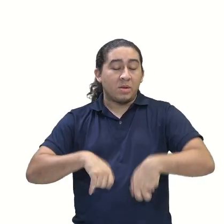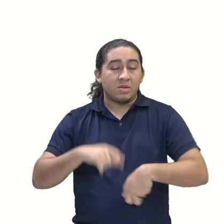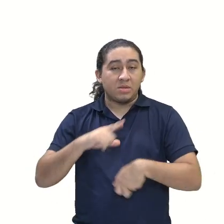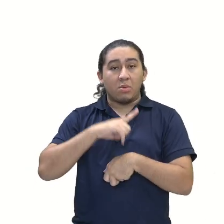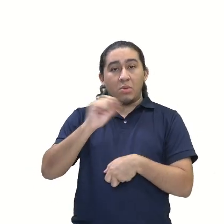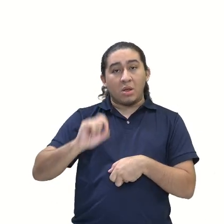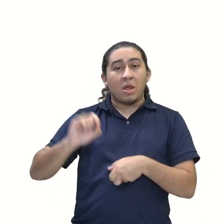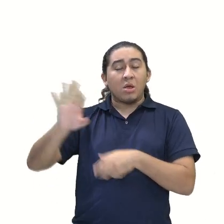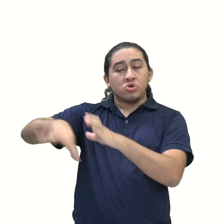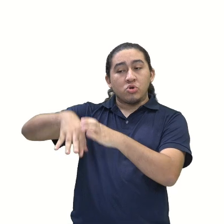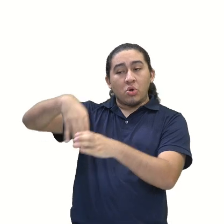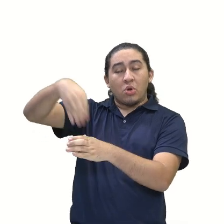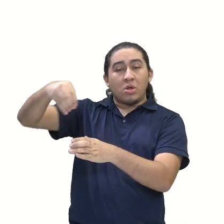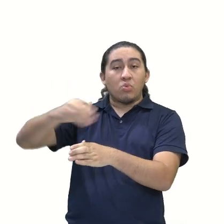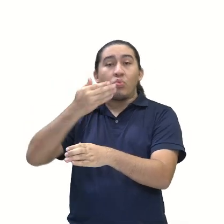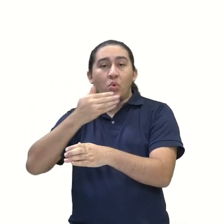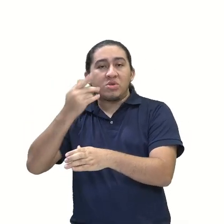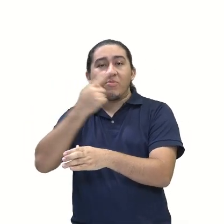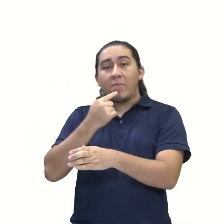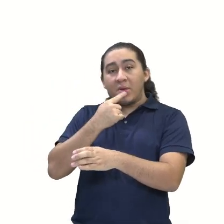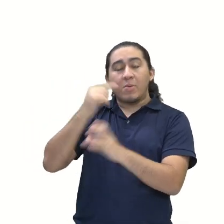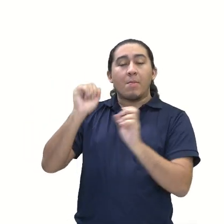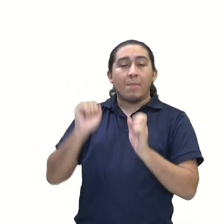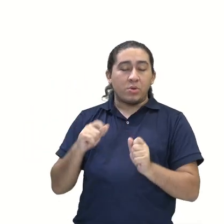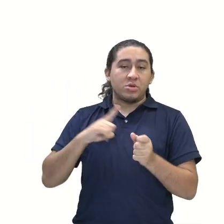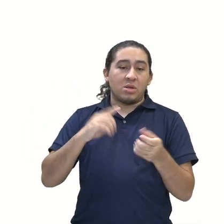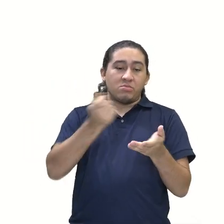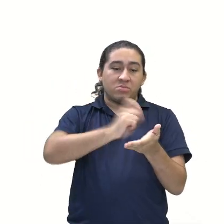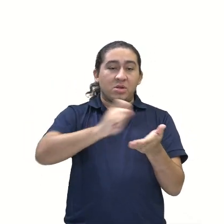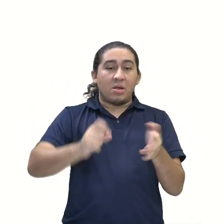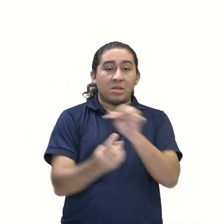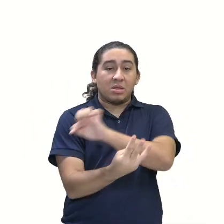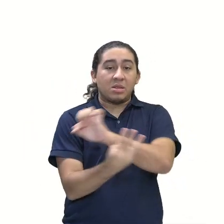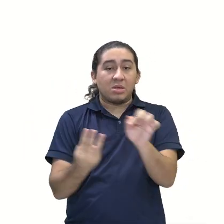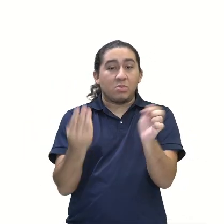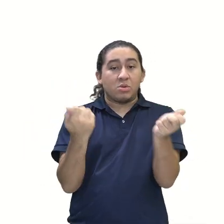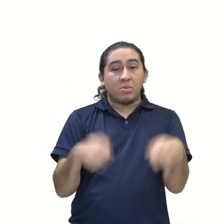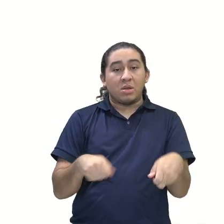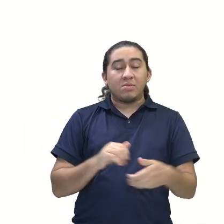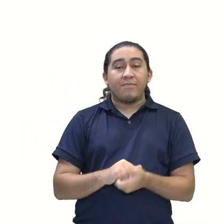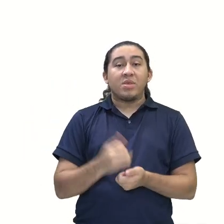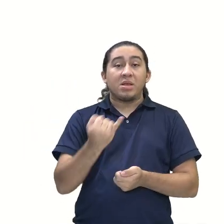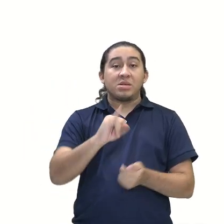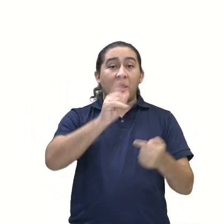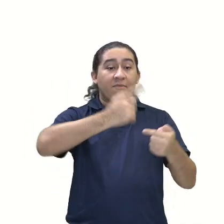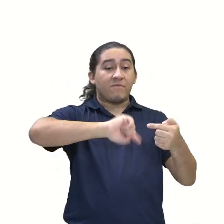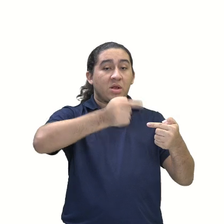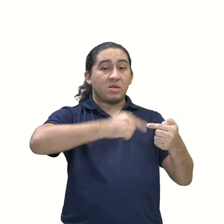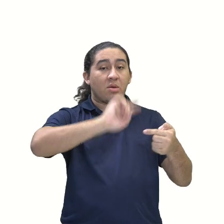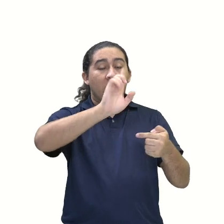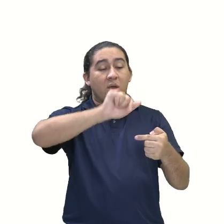pirulito vermelho, ela pode ser expressa dessas três maneiras. Se for na forma de fração,